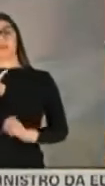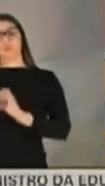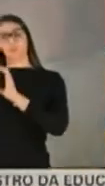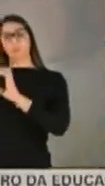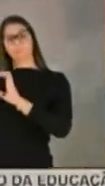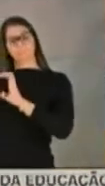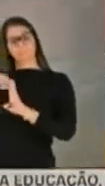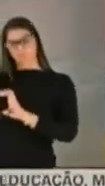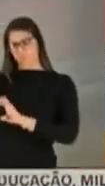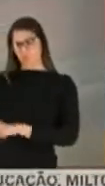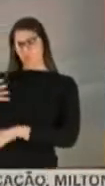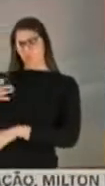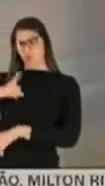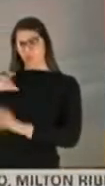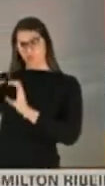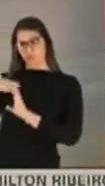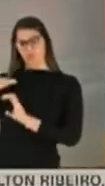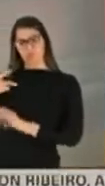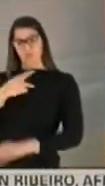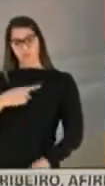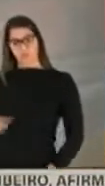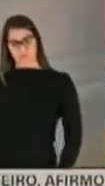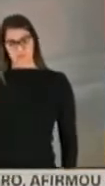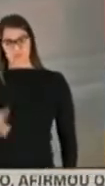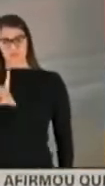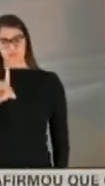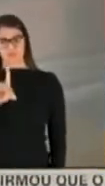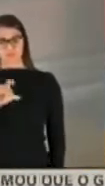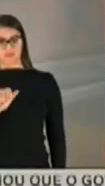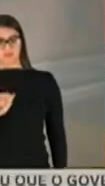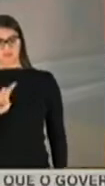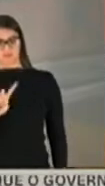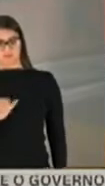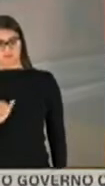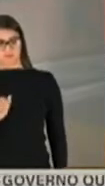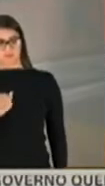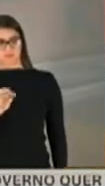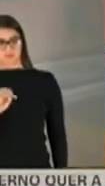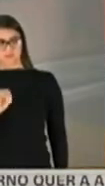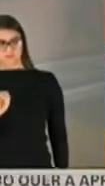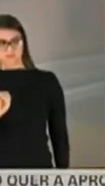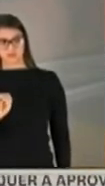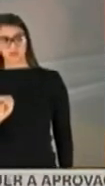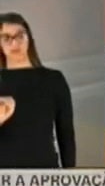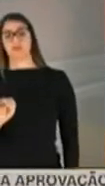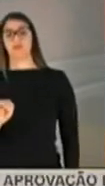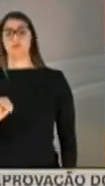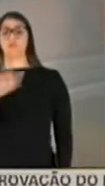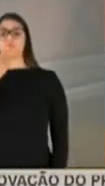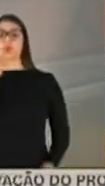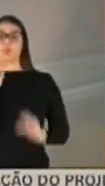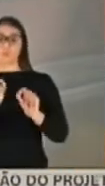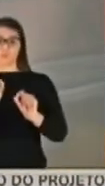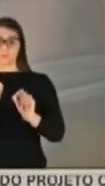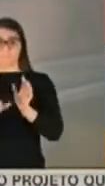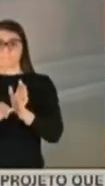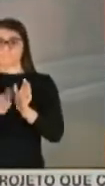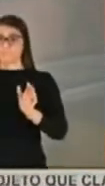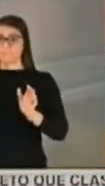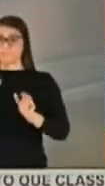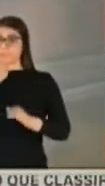recente do presidente da Davat que diz o seguinte: primeiro, é importante